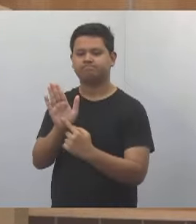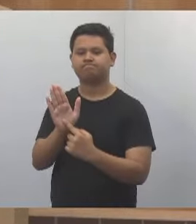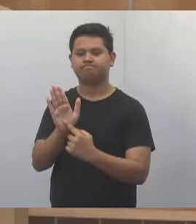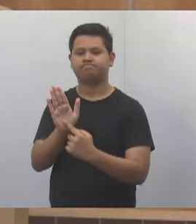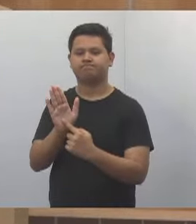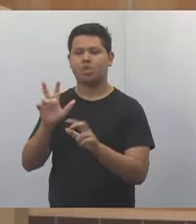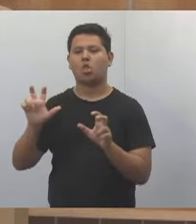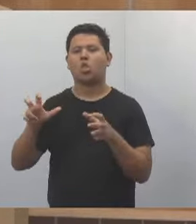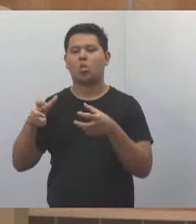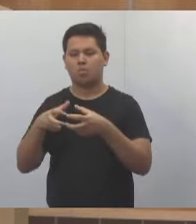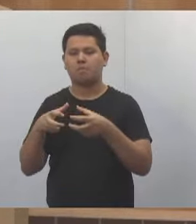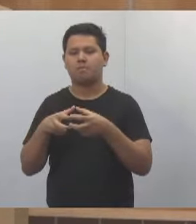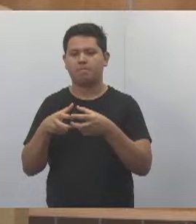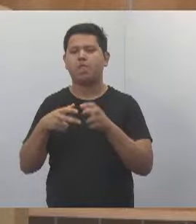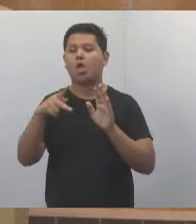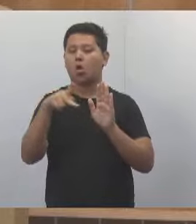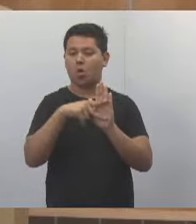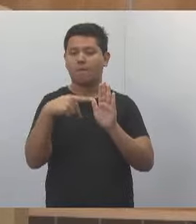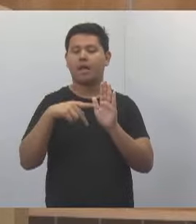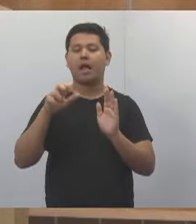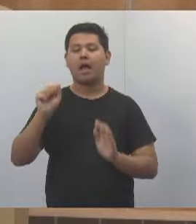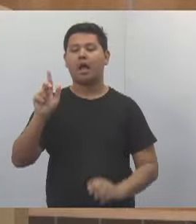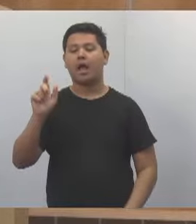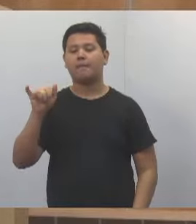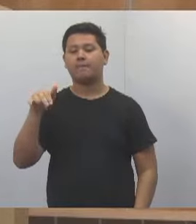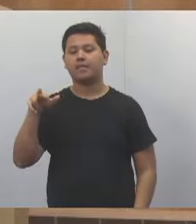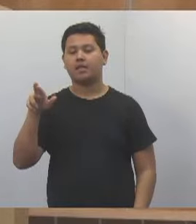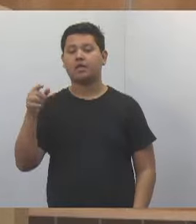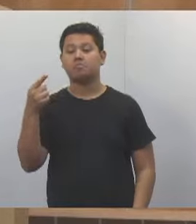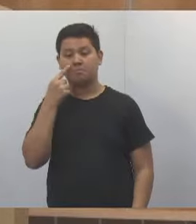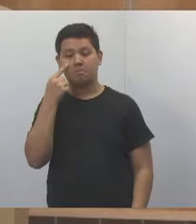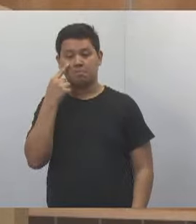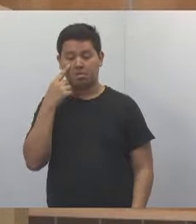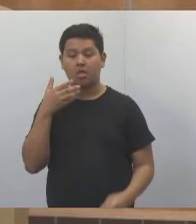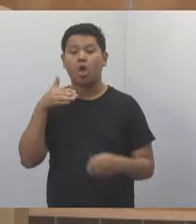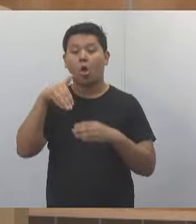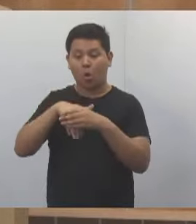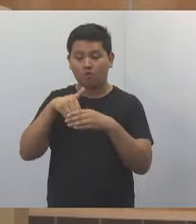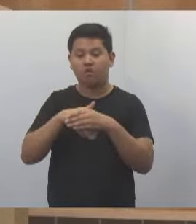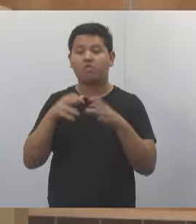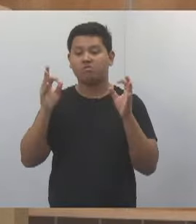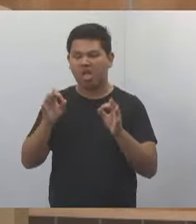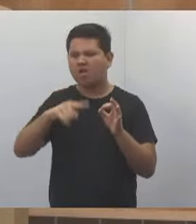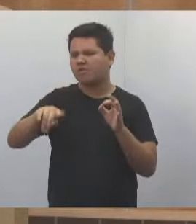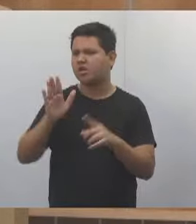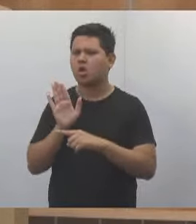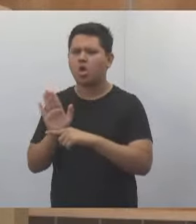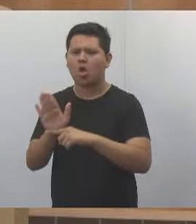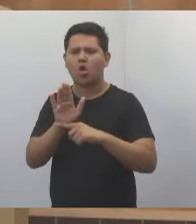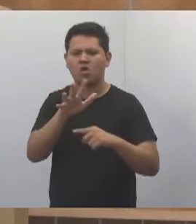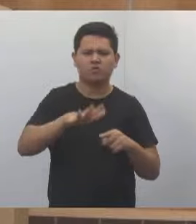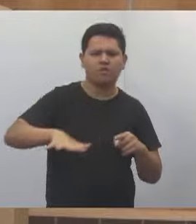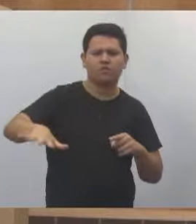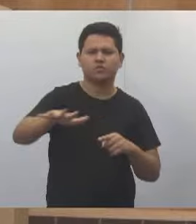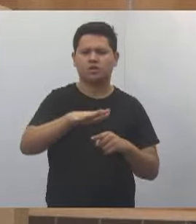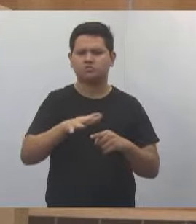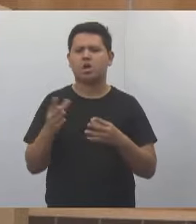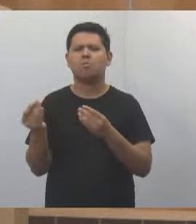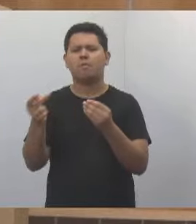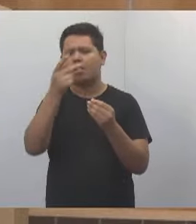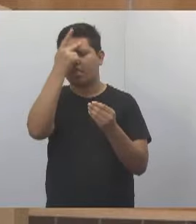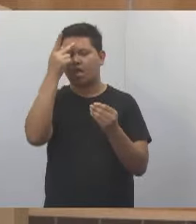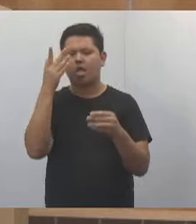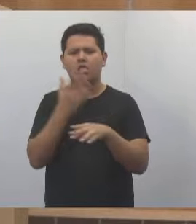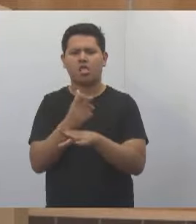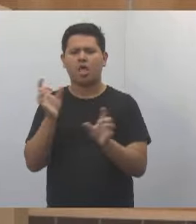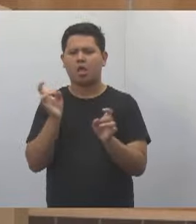Abner Rosa. Um projeto que eu tenho orgulho de votar a favor, porque eu tenho certeza que vai ajudar muita gente. Vai ajudar muita gente. Chega, vamos